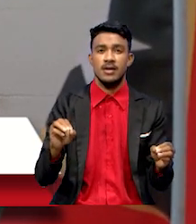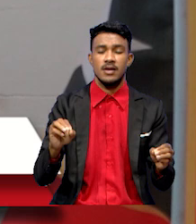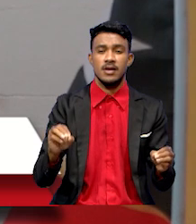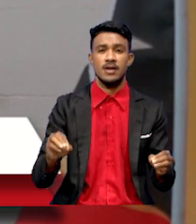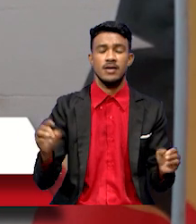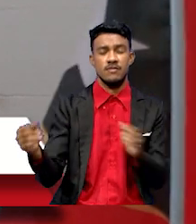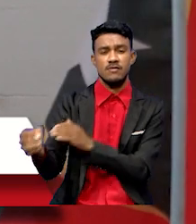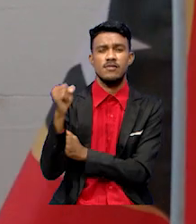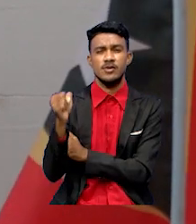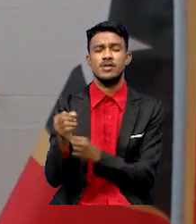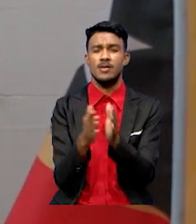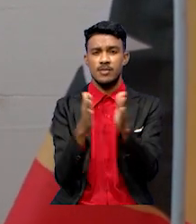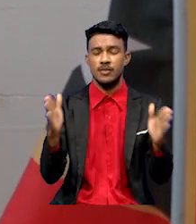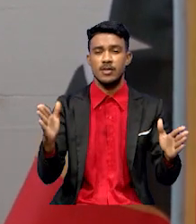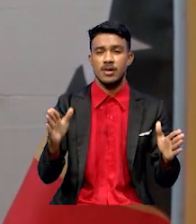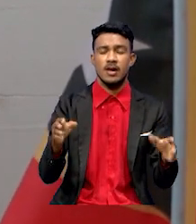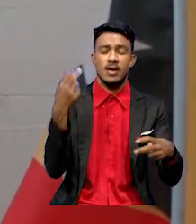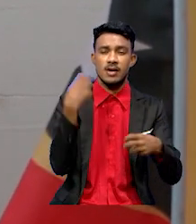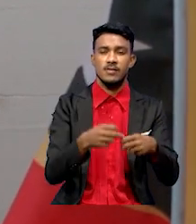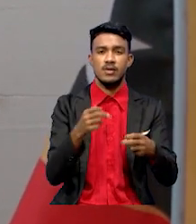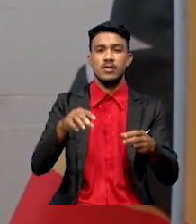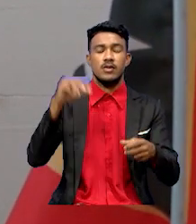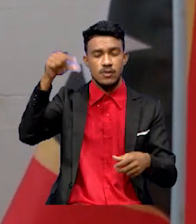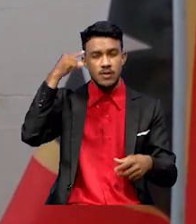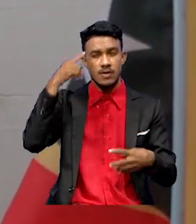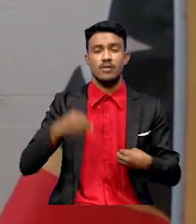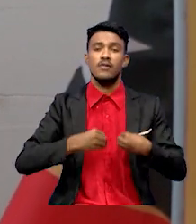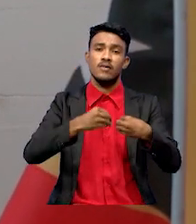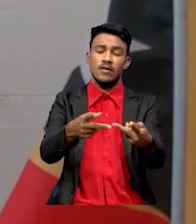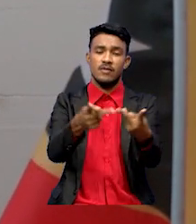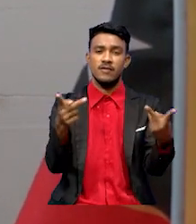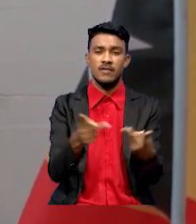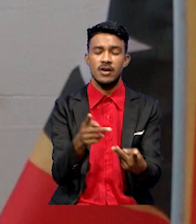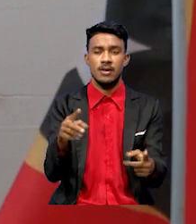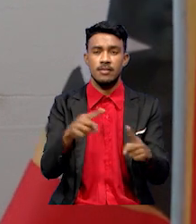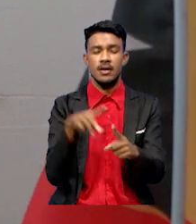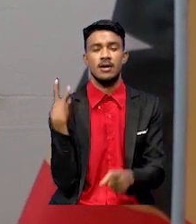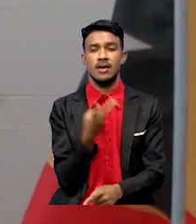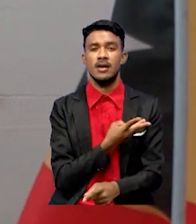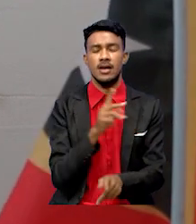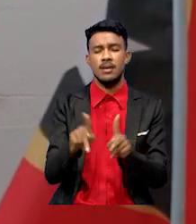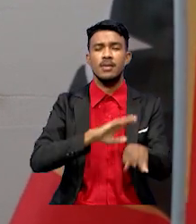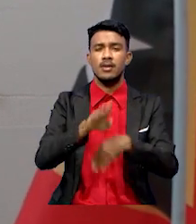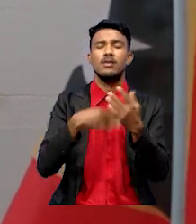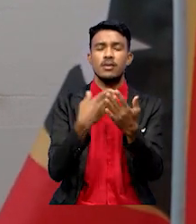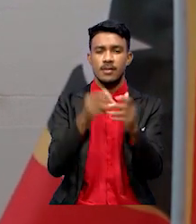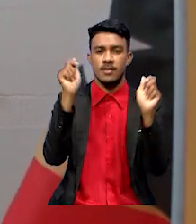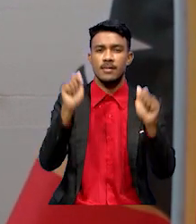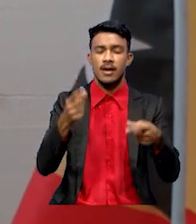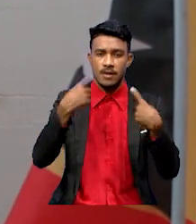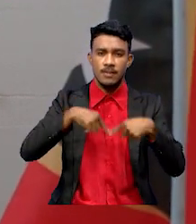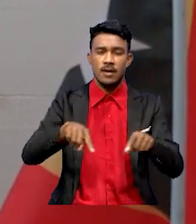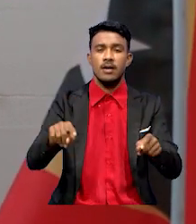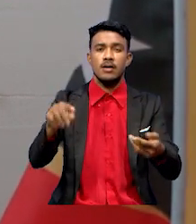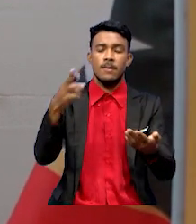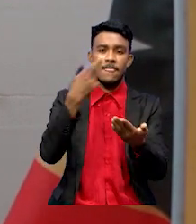boa ser ne perturba. Tamba governo mos foi espaço ba ita rototo população roto para to bele, bahalo recenseamento